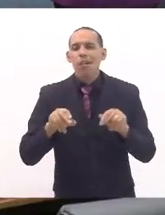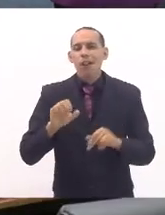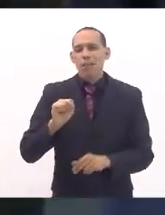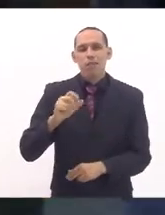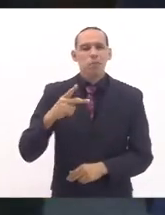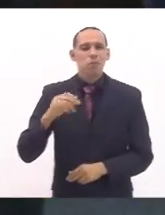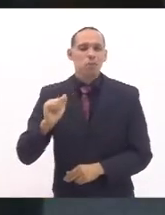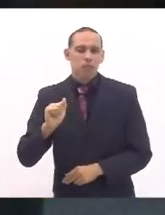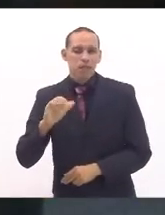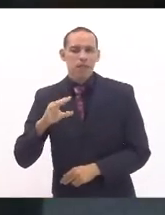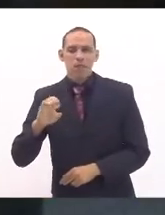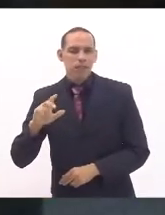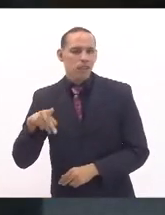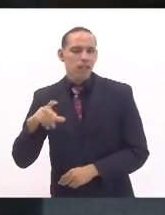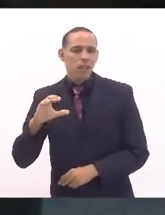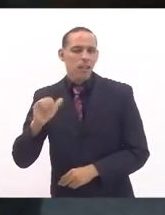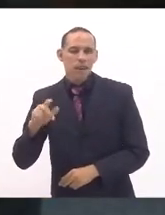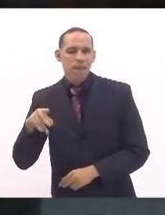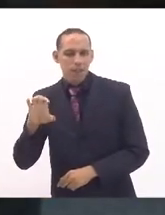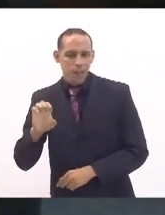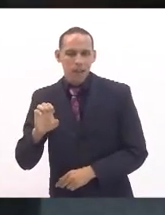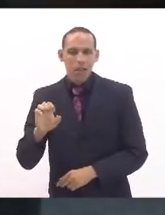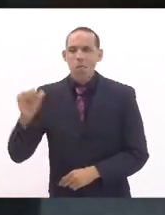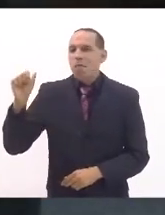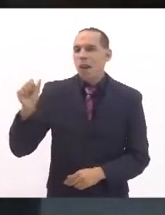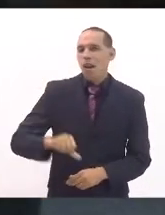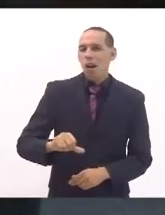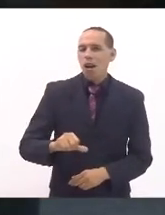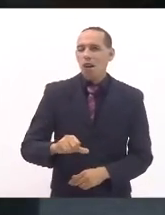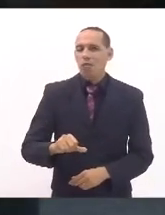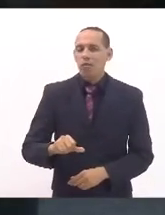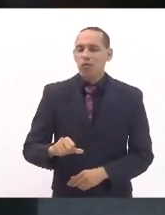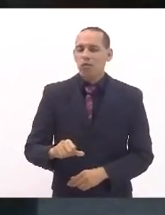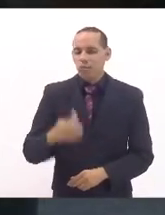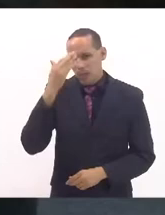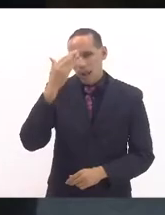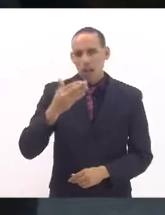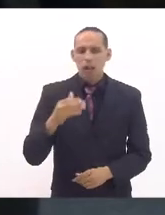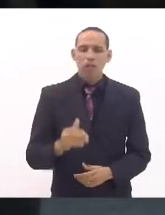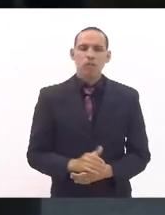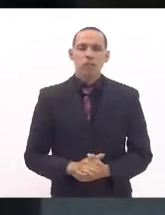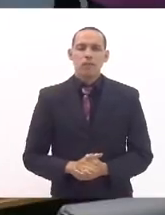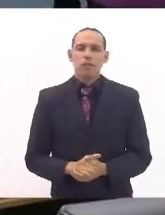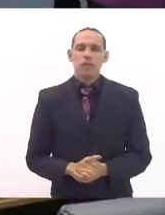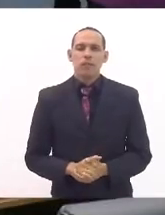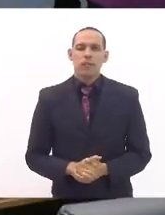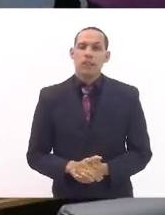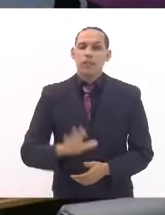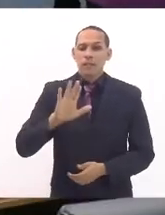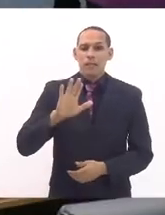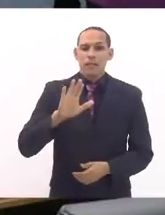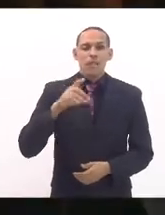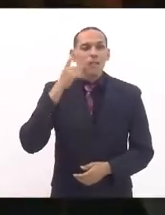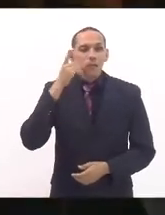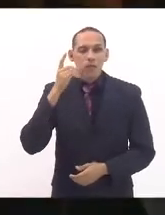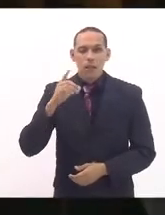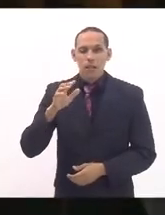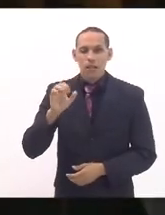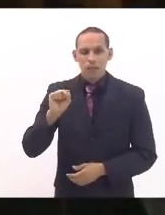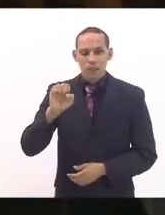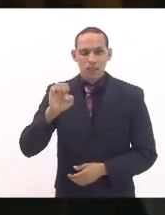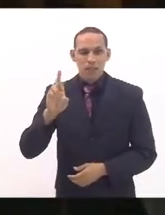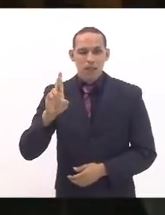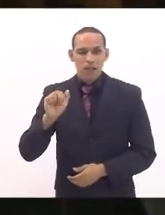é... Não é do pessoal, não. É pior ainda. Obrigado, deputado. Presidente, se o deputado Serafini quiser uma